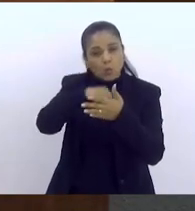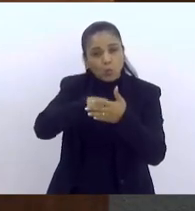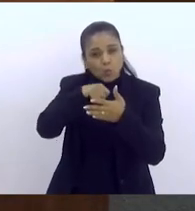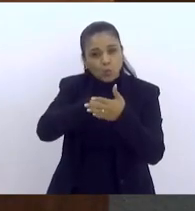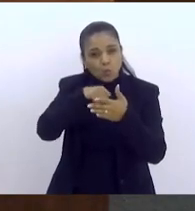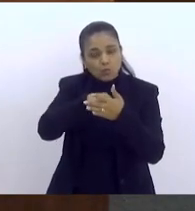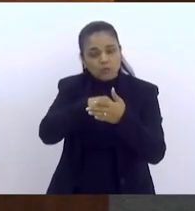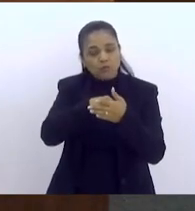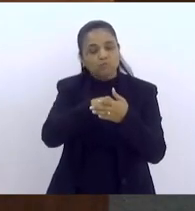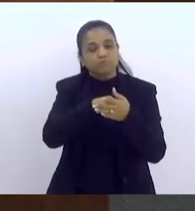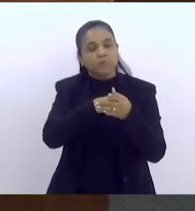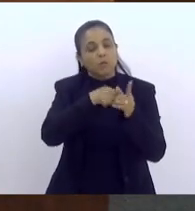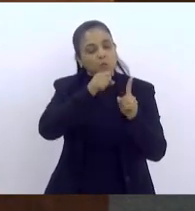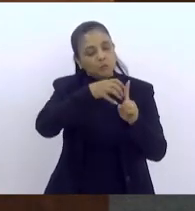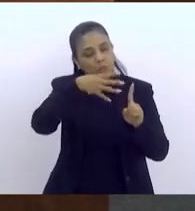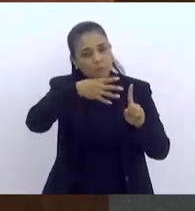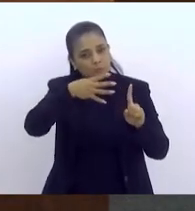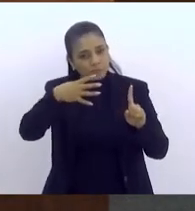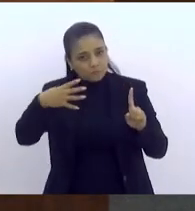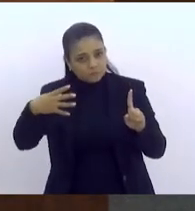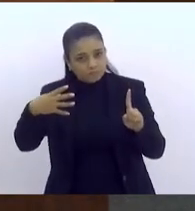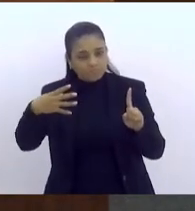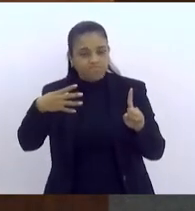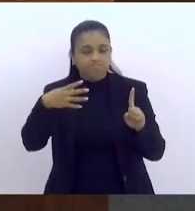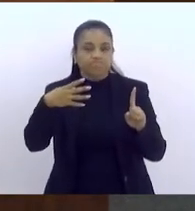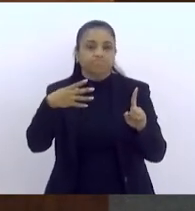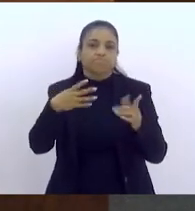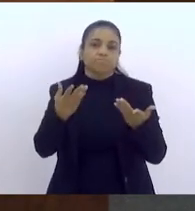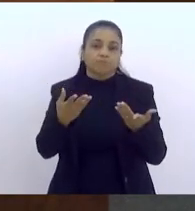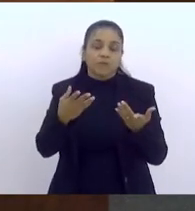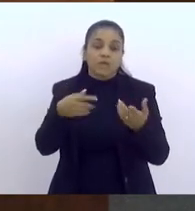população LGBTQIA+. Nesse país